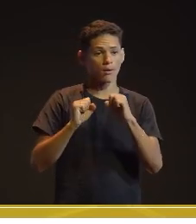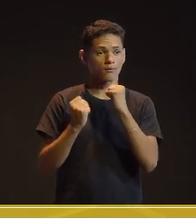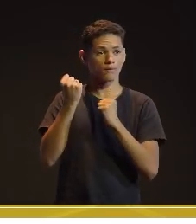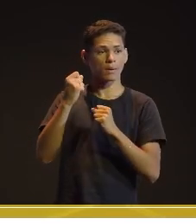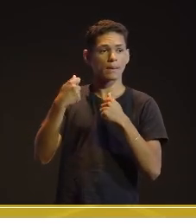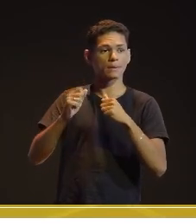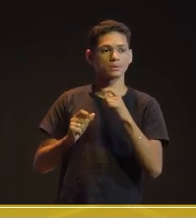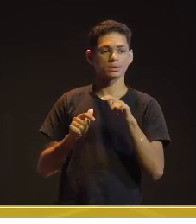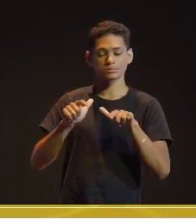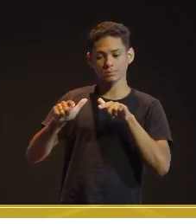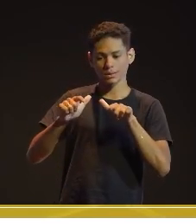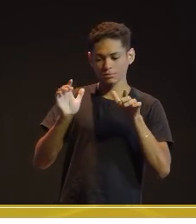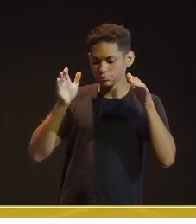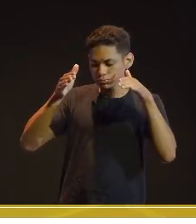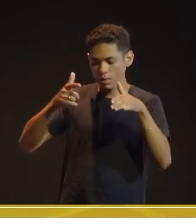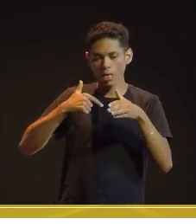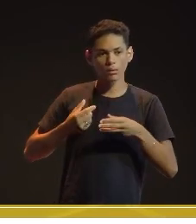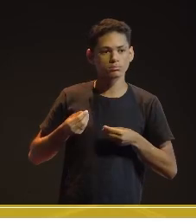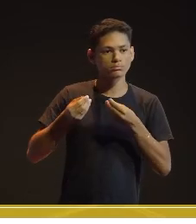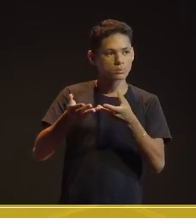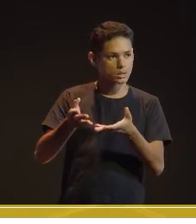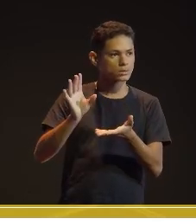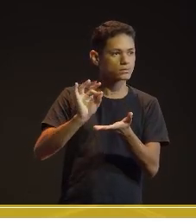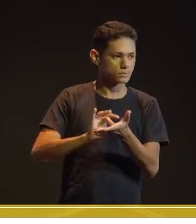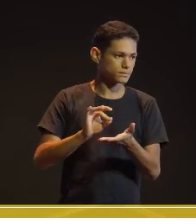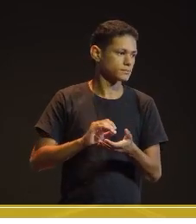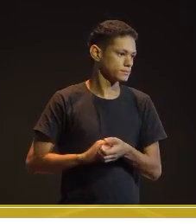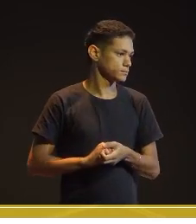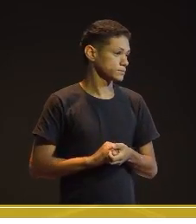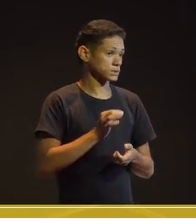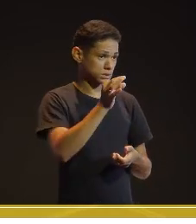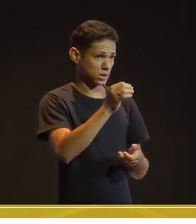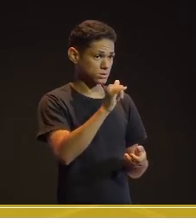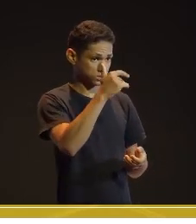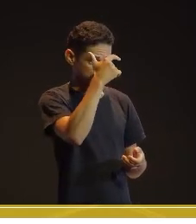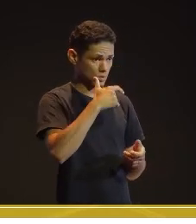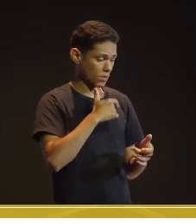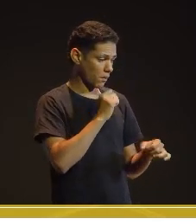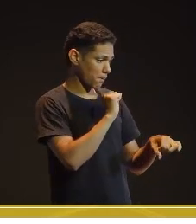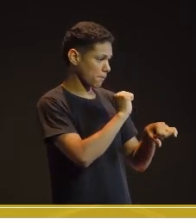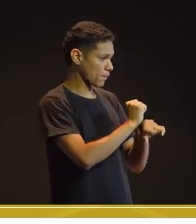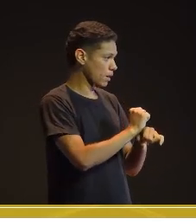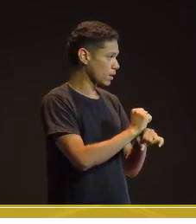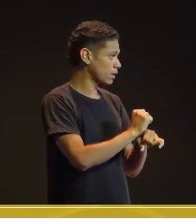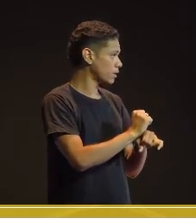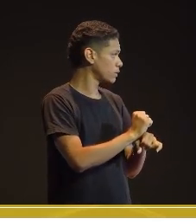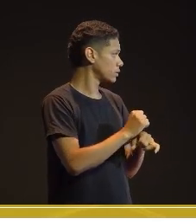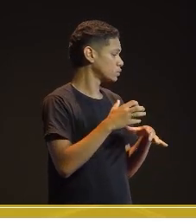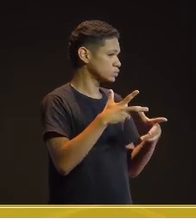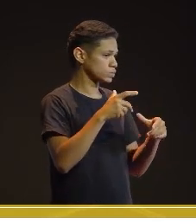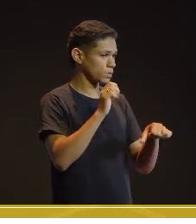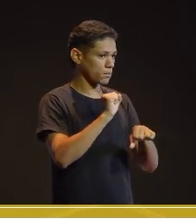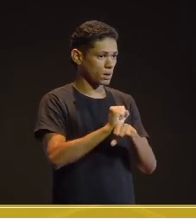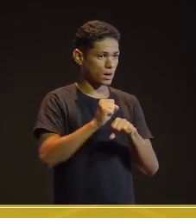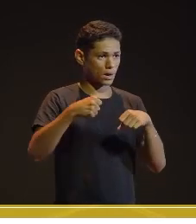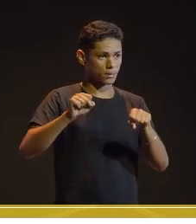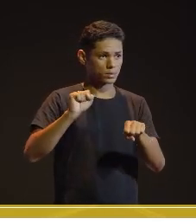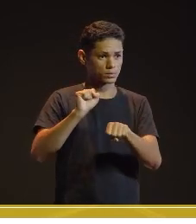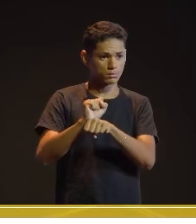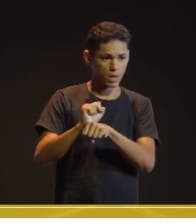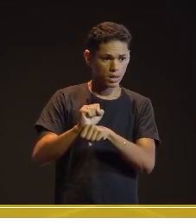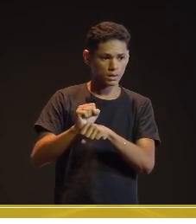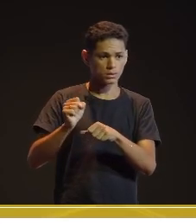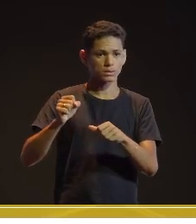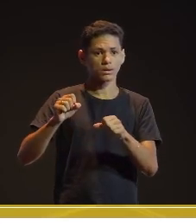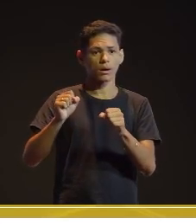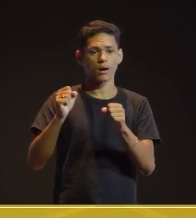que produzir que eu entrego efetivamente na realidade. Tá? Se o meu inversor para, se o meu tracker para, se o meu módulo quebra, se o